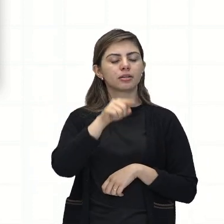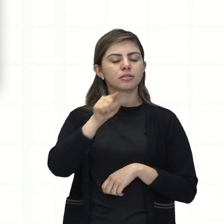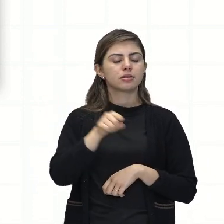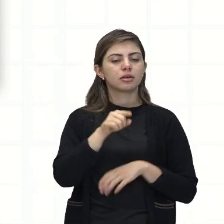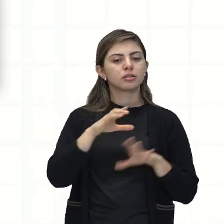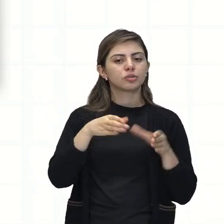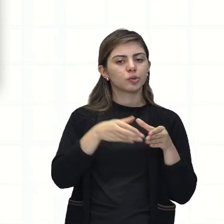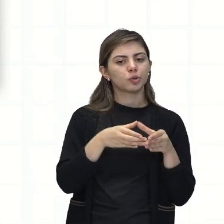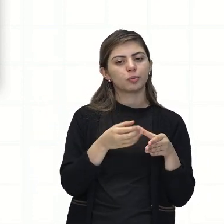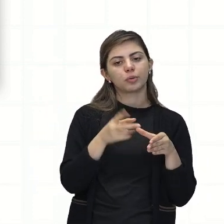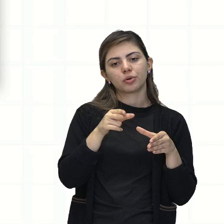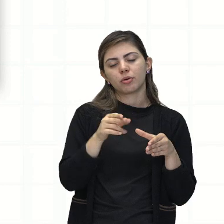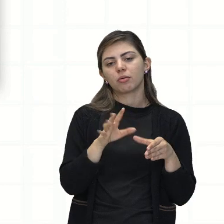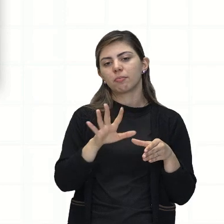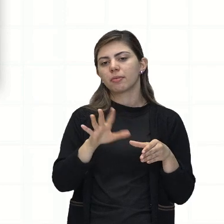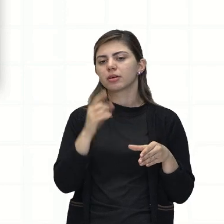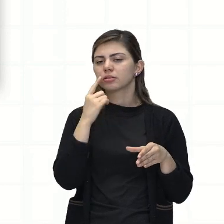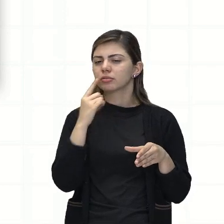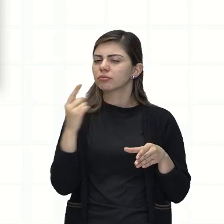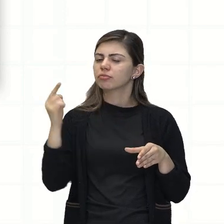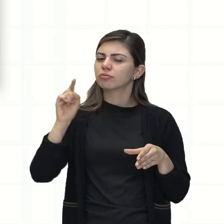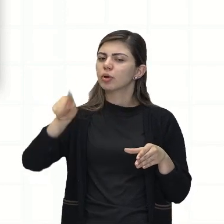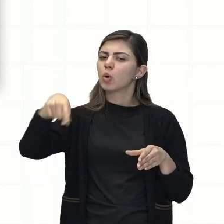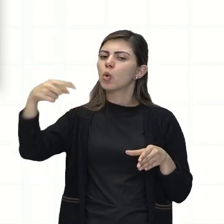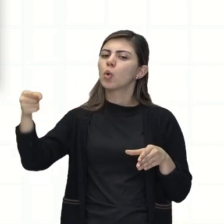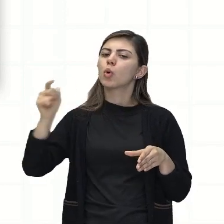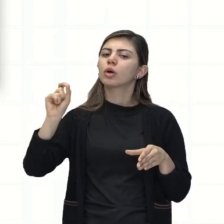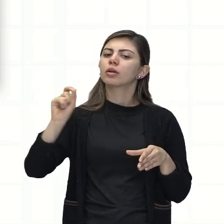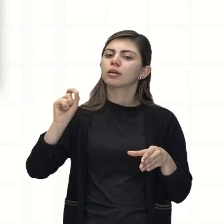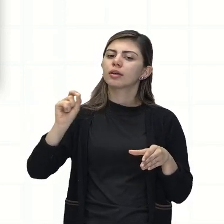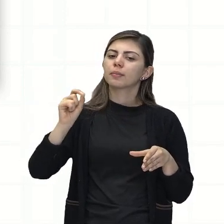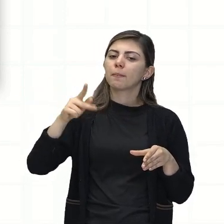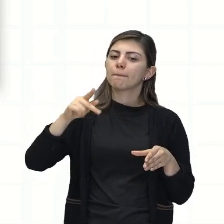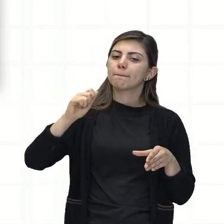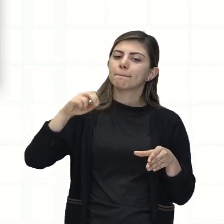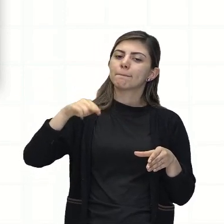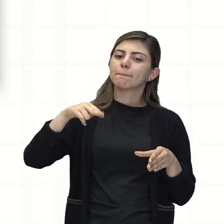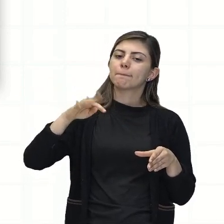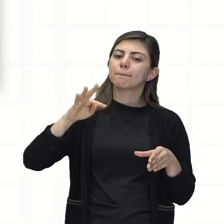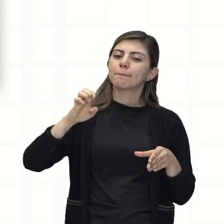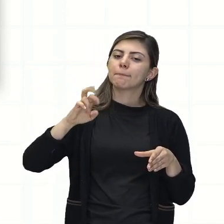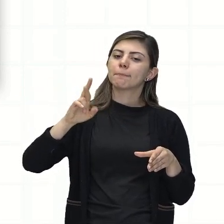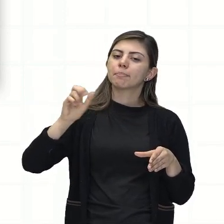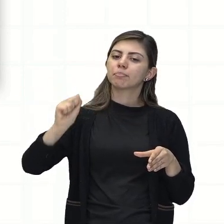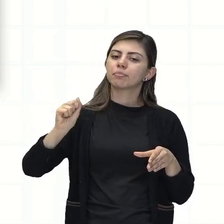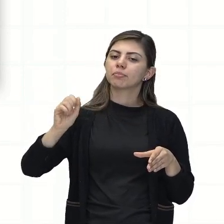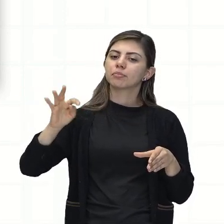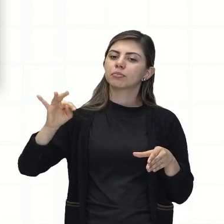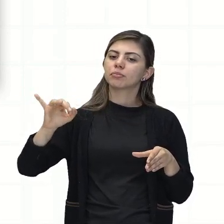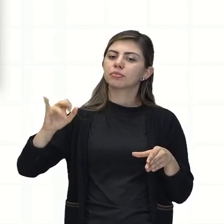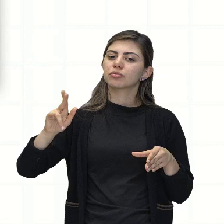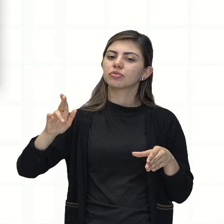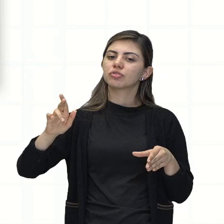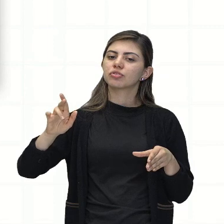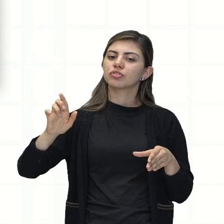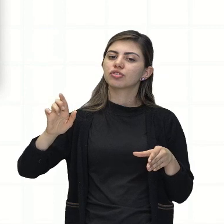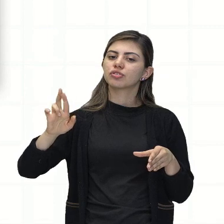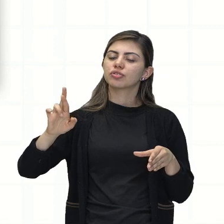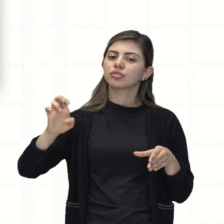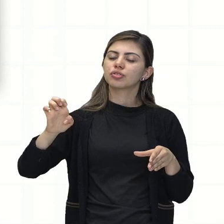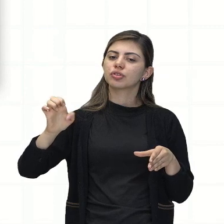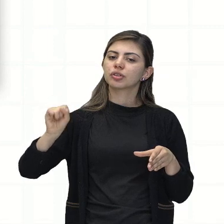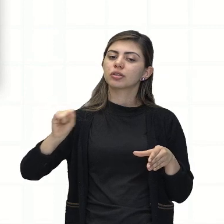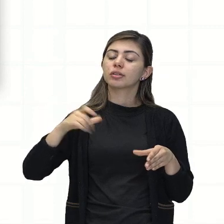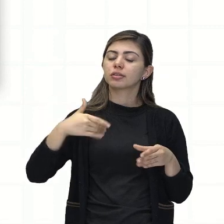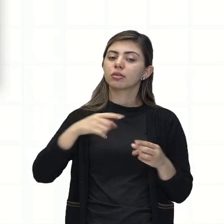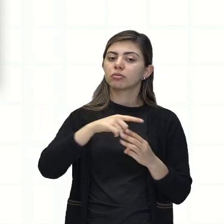ó, felinos da Ásia, Panthera tigris. Então, estes